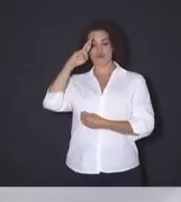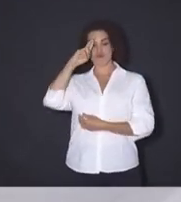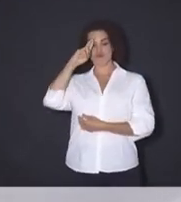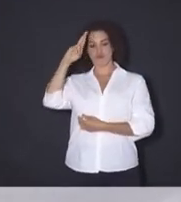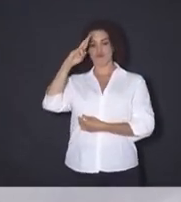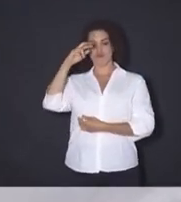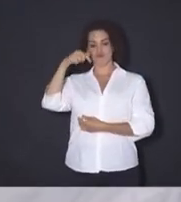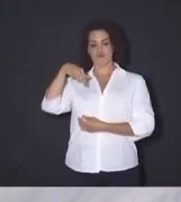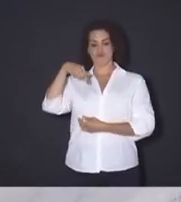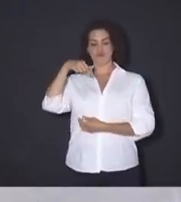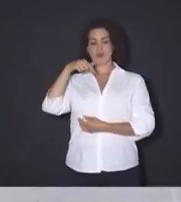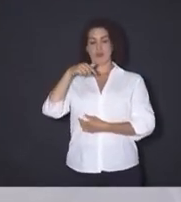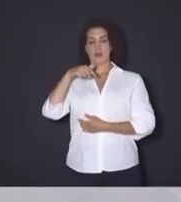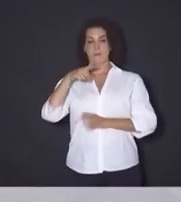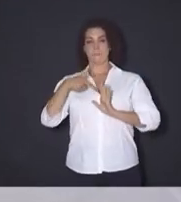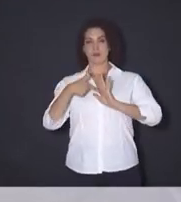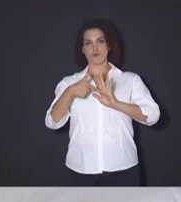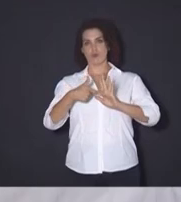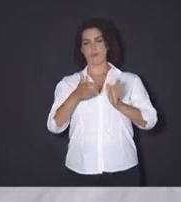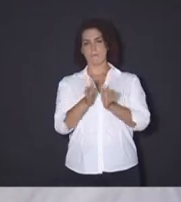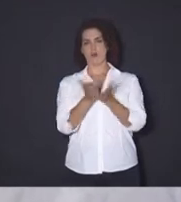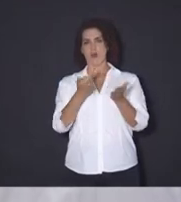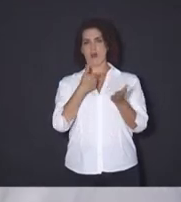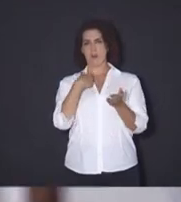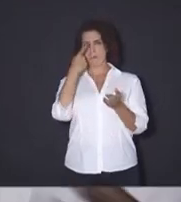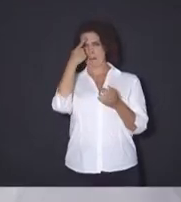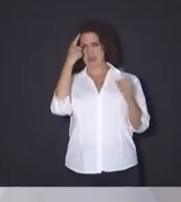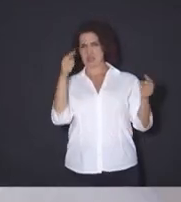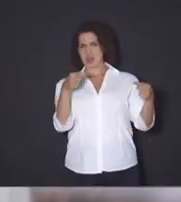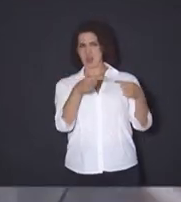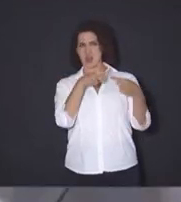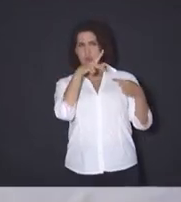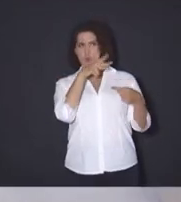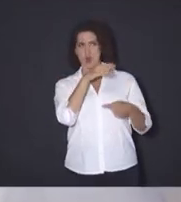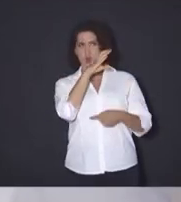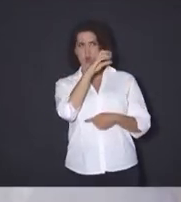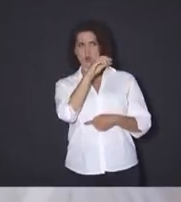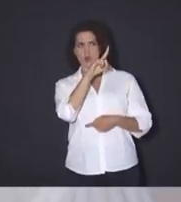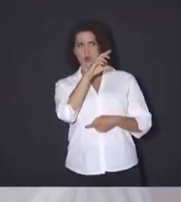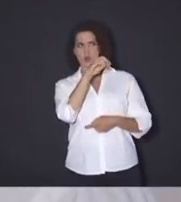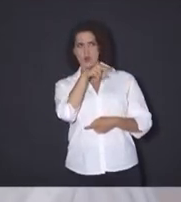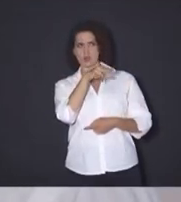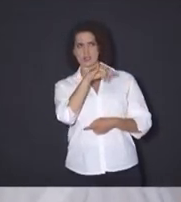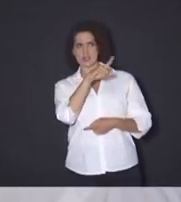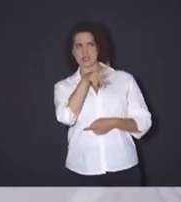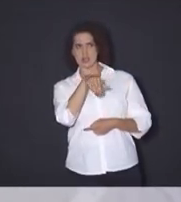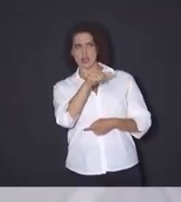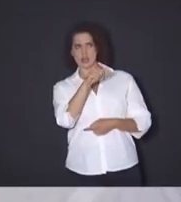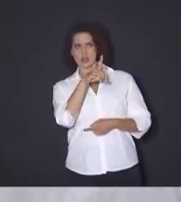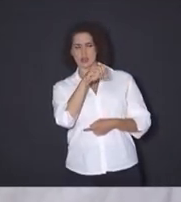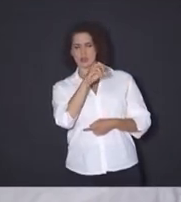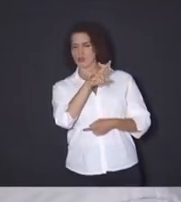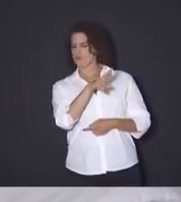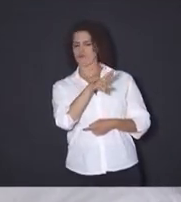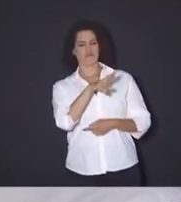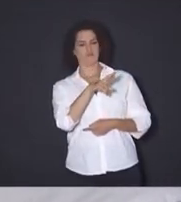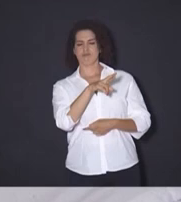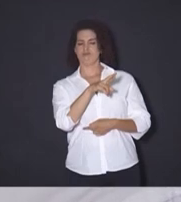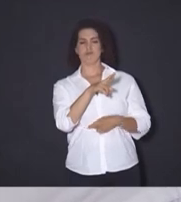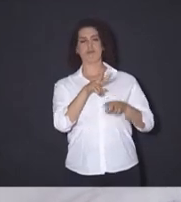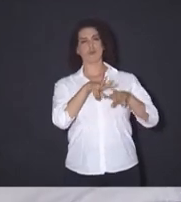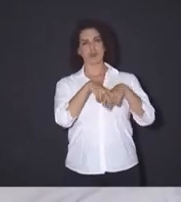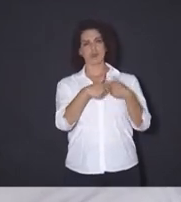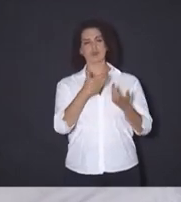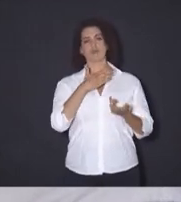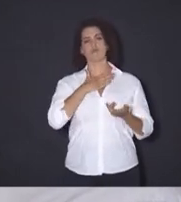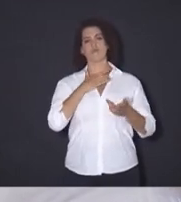eu não posso pensar como colonizador até porque eu não sou hospedeiro do colonizador daí que o meu trabalho